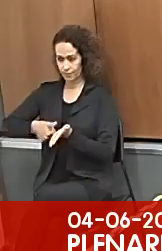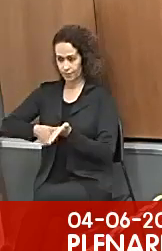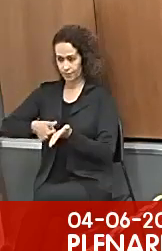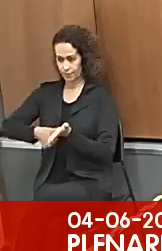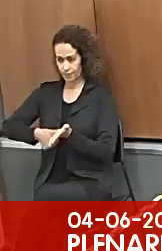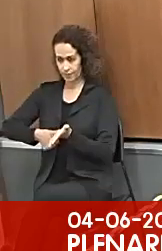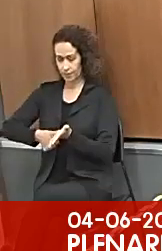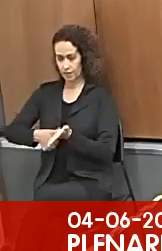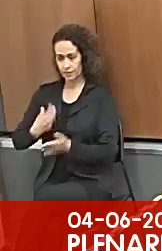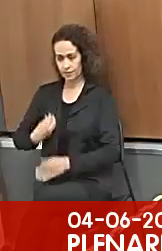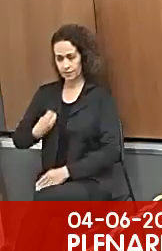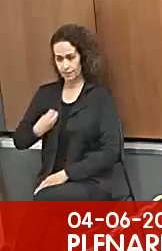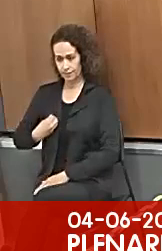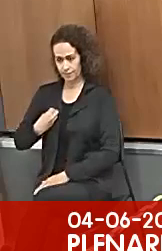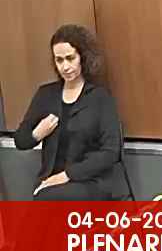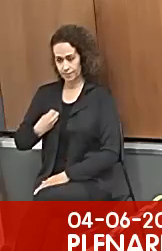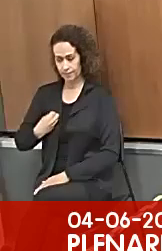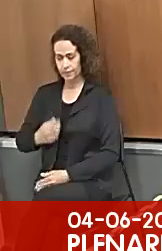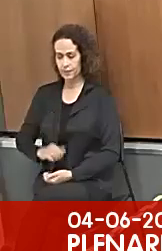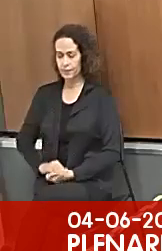comando registrar presença.